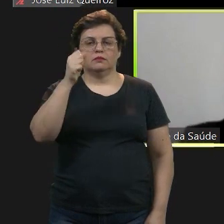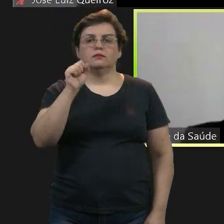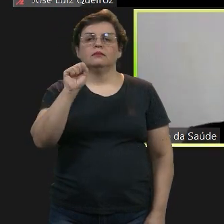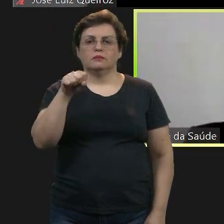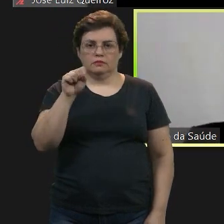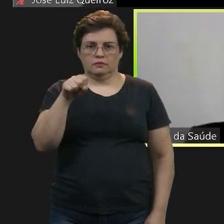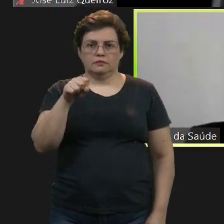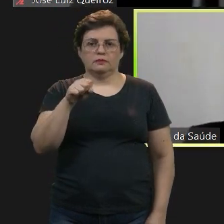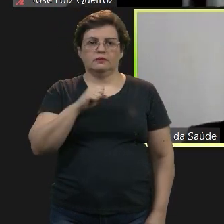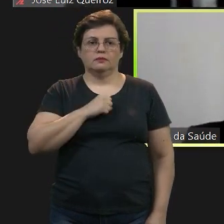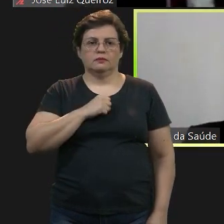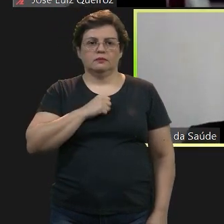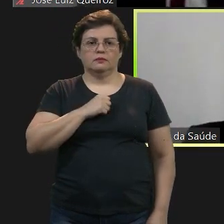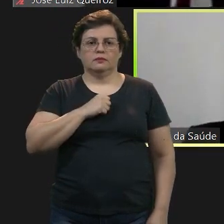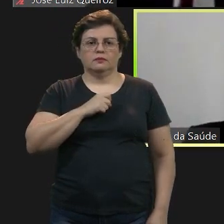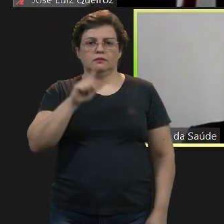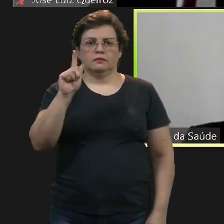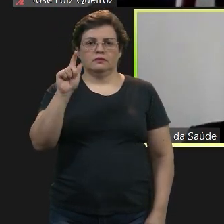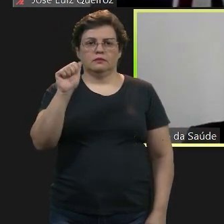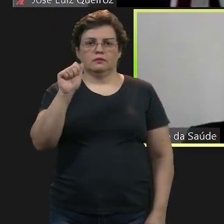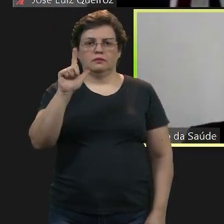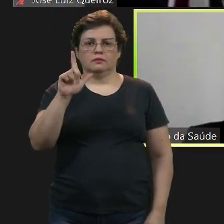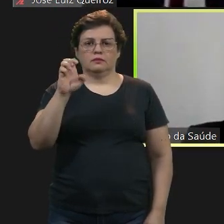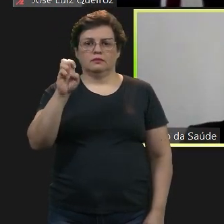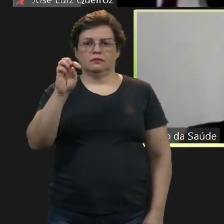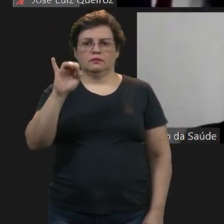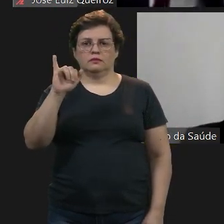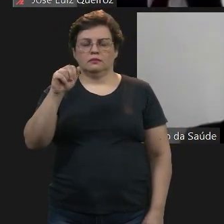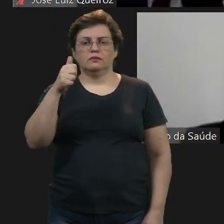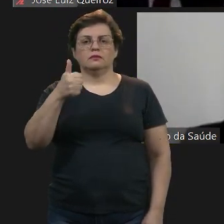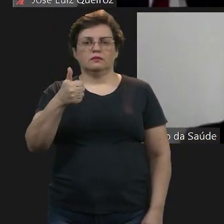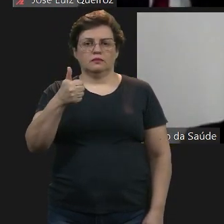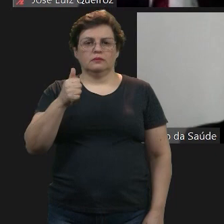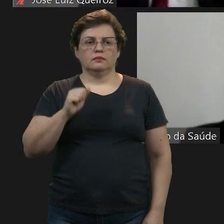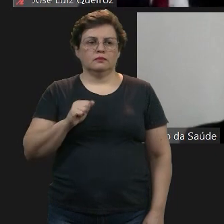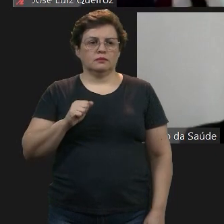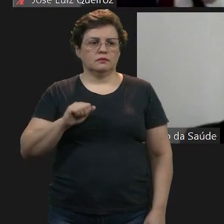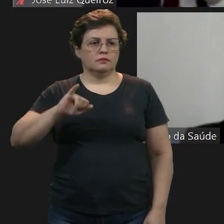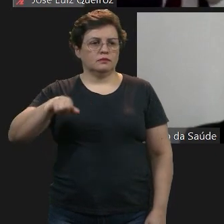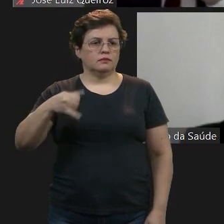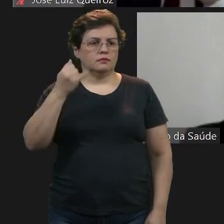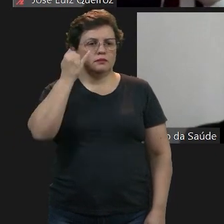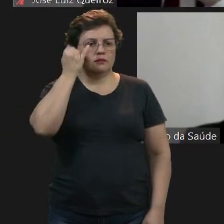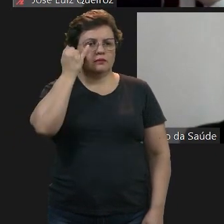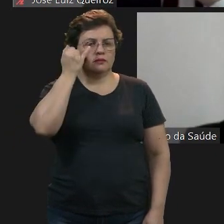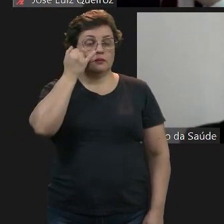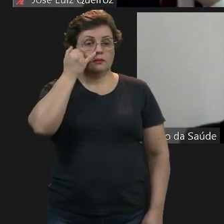Sim. Vereador Evandro Galete. Sim. Vereador João Dubar.